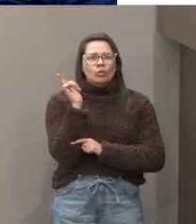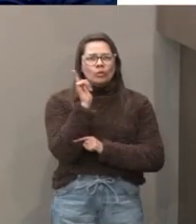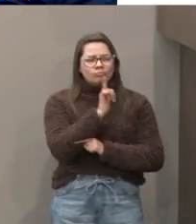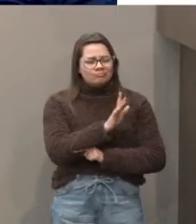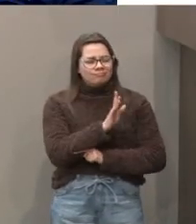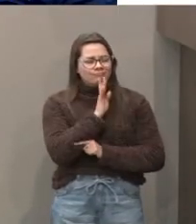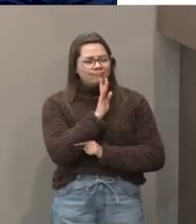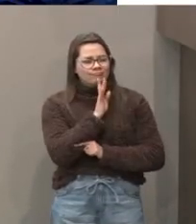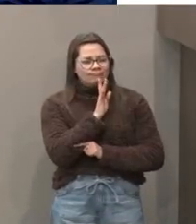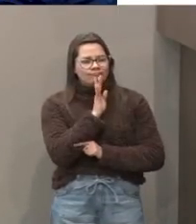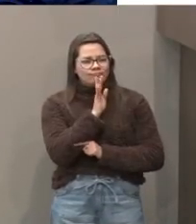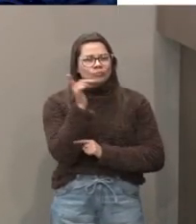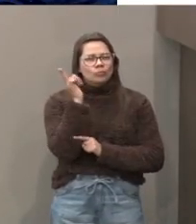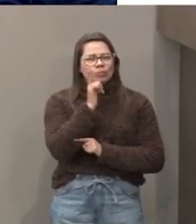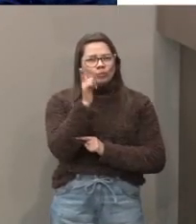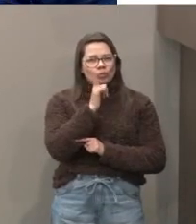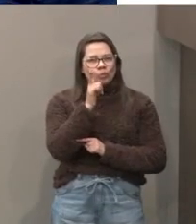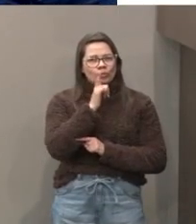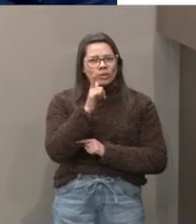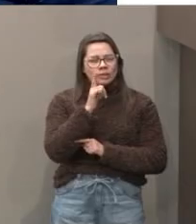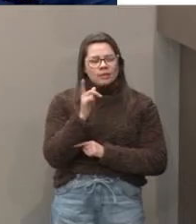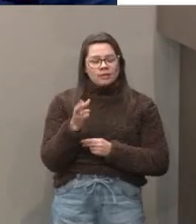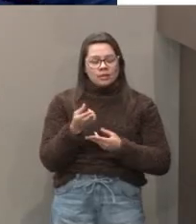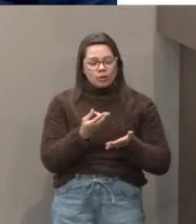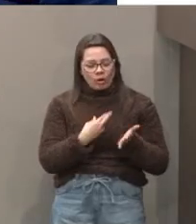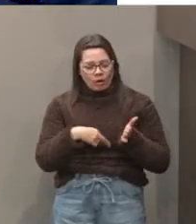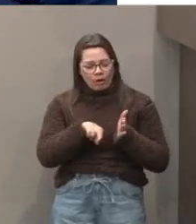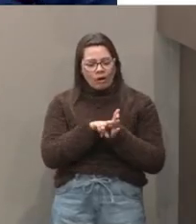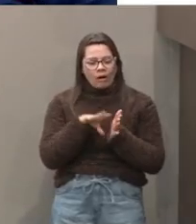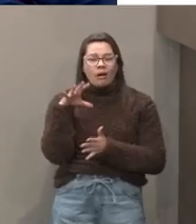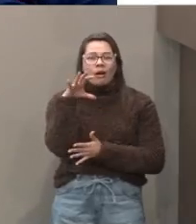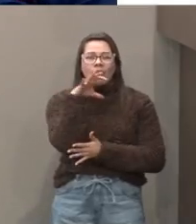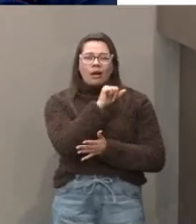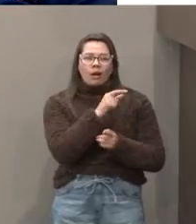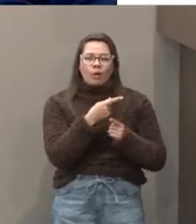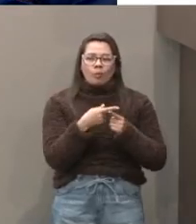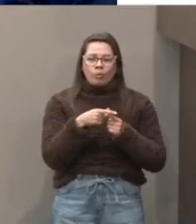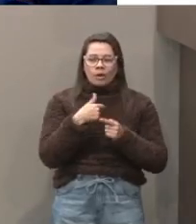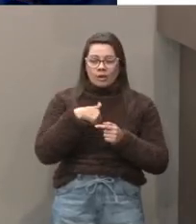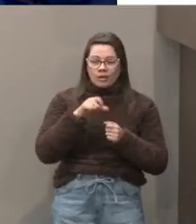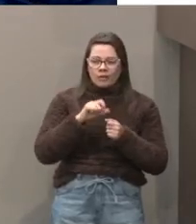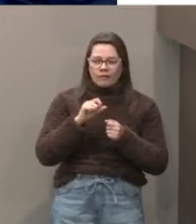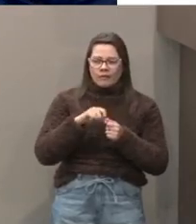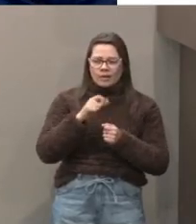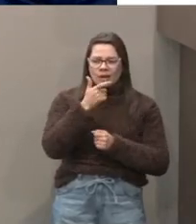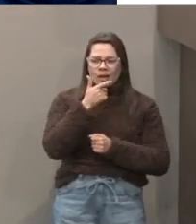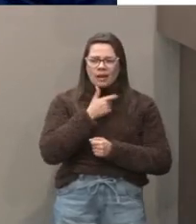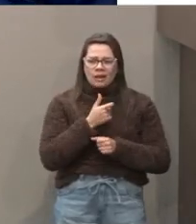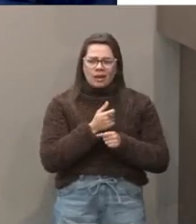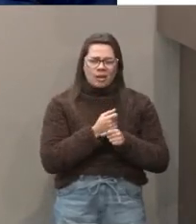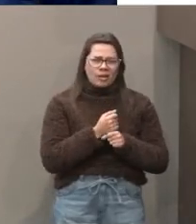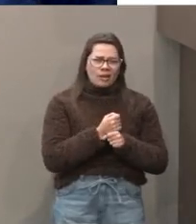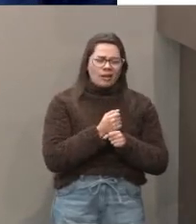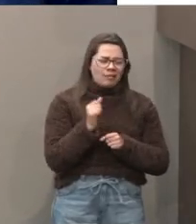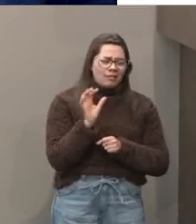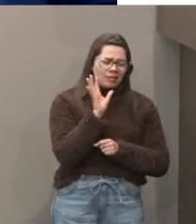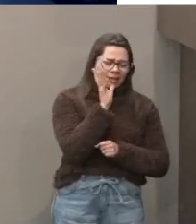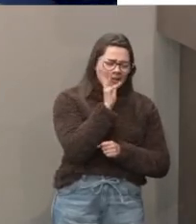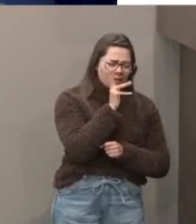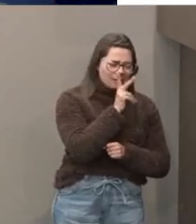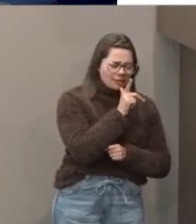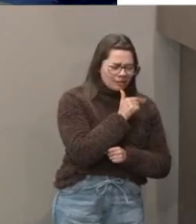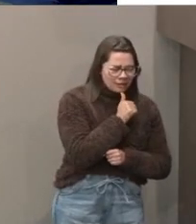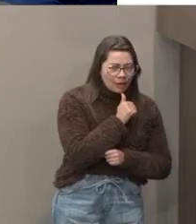bem. Fui uma recuperação até muito mais rápida, porque eu fiz aquilo ali que eu achei que ia demorar 30, 60, 90, e foi